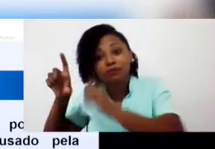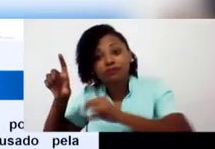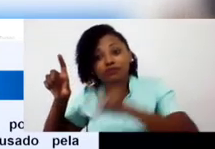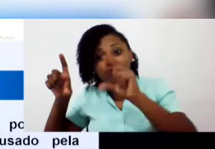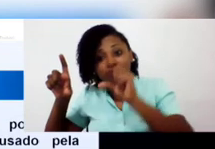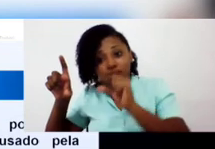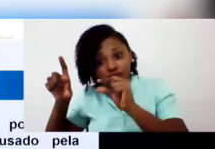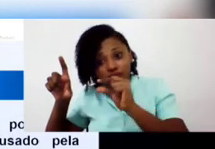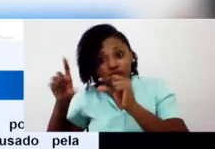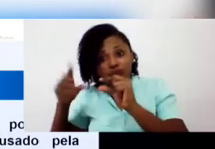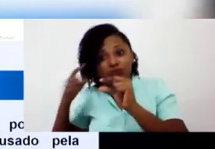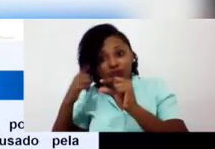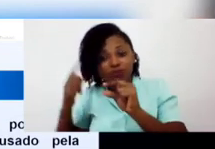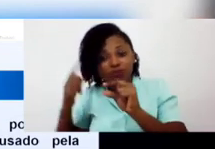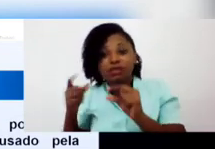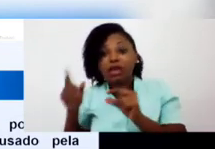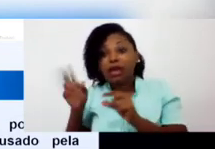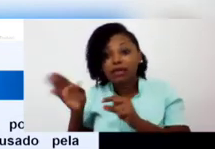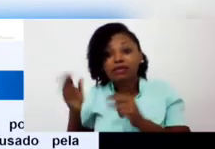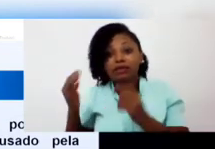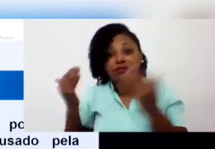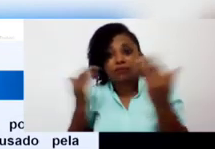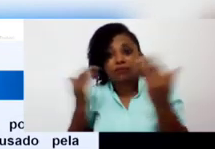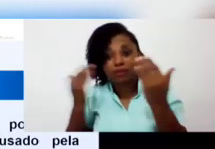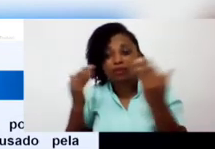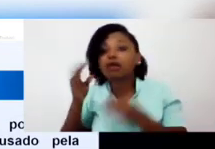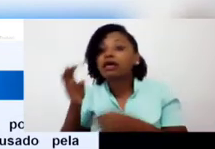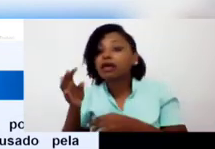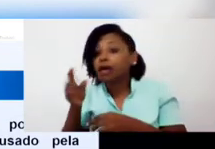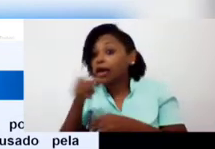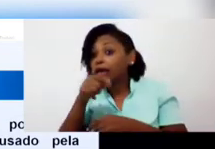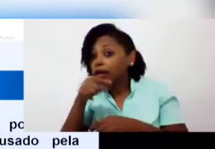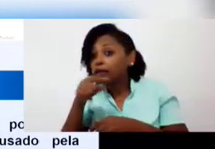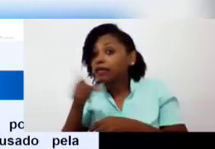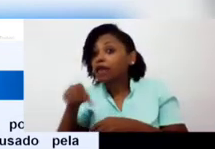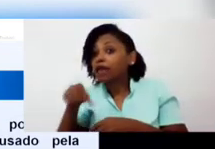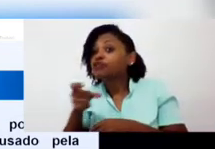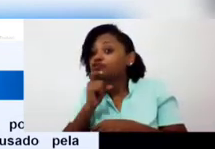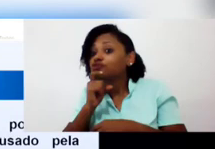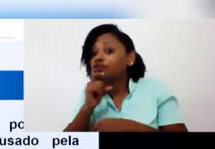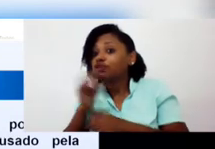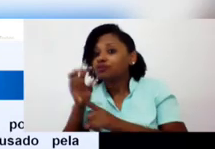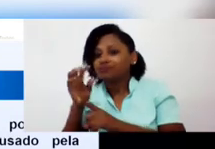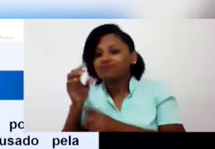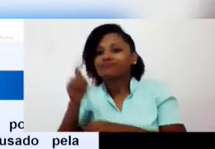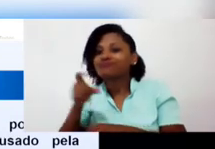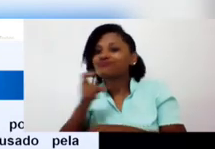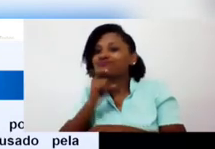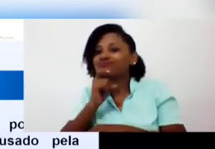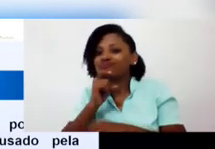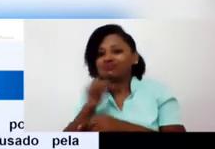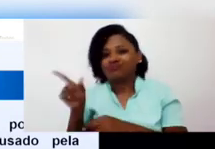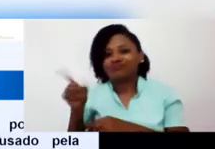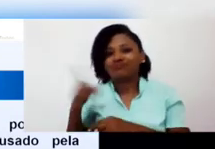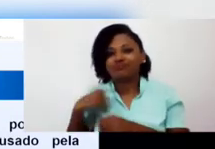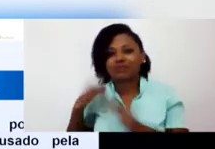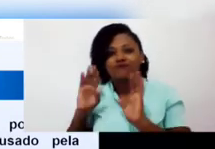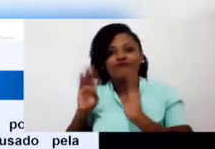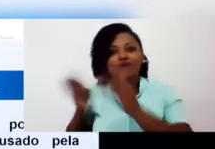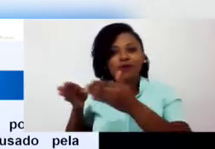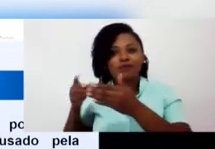não volátil. Temos aqui novamente o número de partículas do soluto, que na medida que a gente aumenta aqui novamente a quantidade